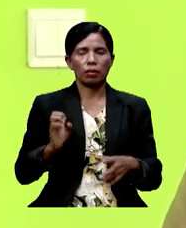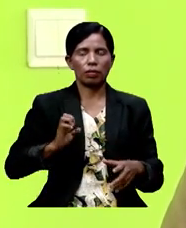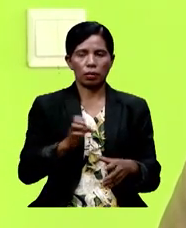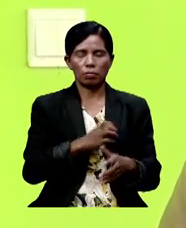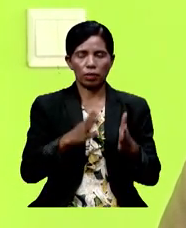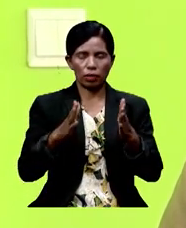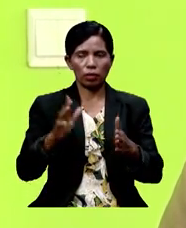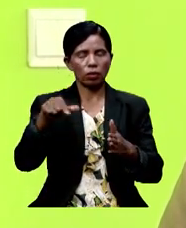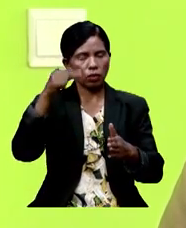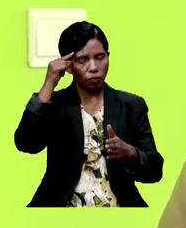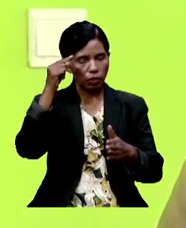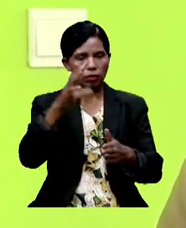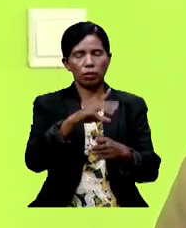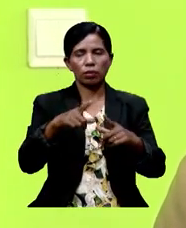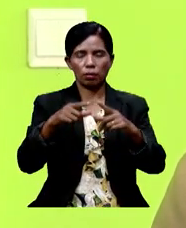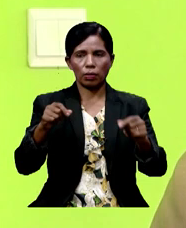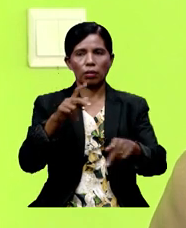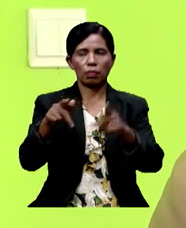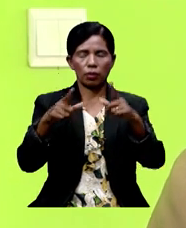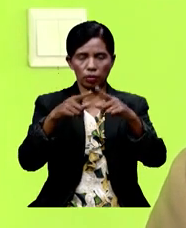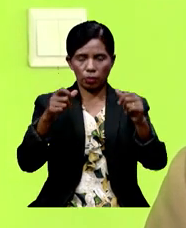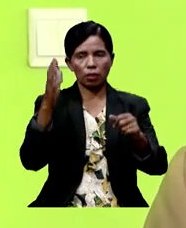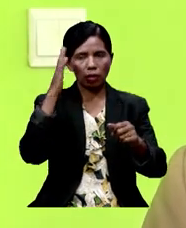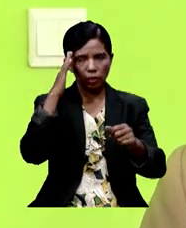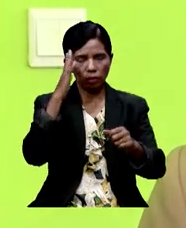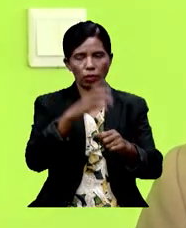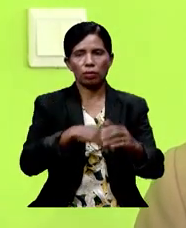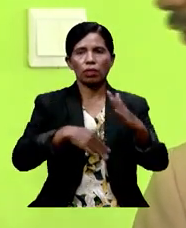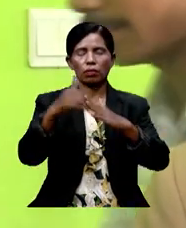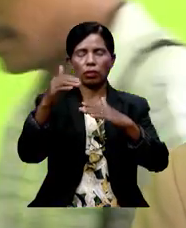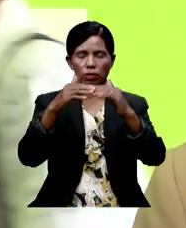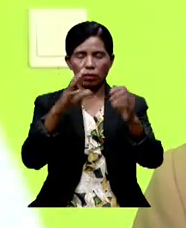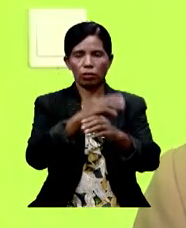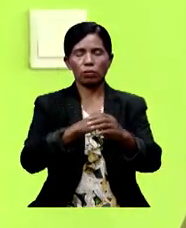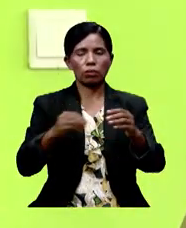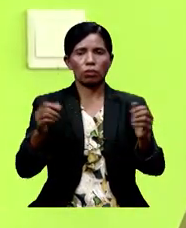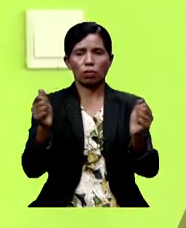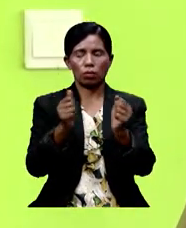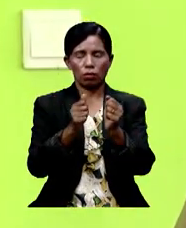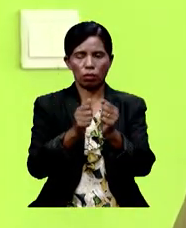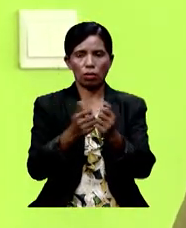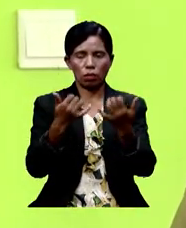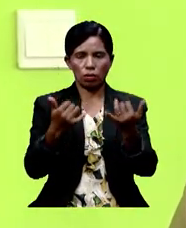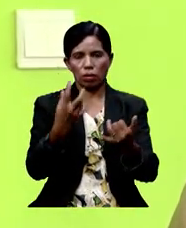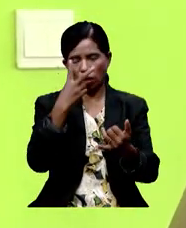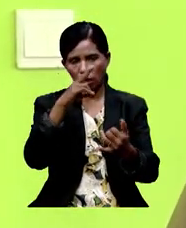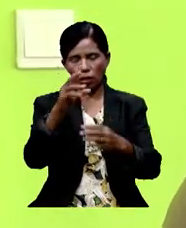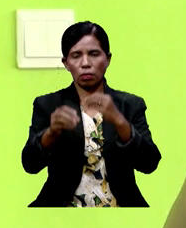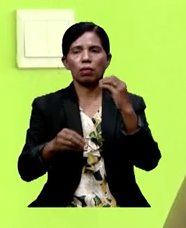Lilio, governo do Japão, o povo do Japão, nós estamos em Katak. Além de infraestrutura ho escala bot, agora darão haremos